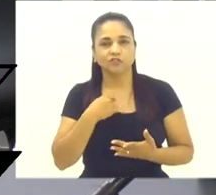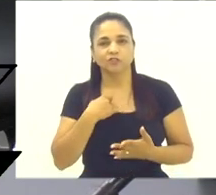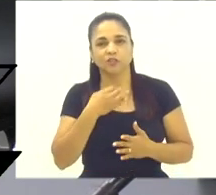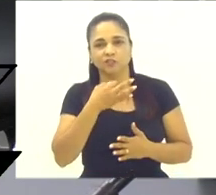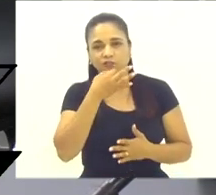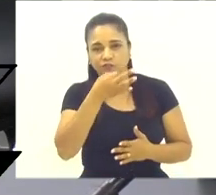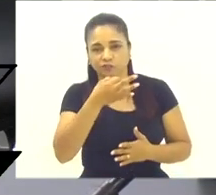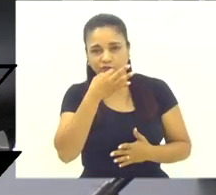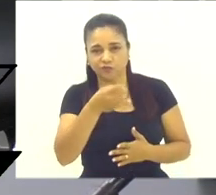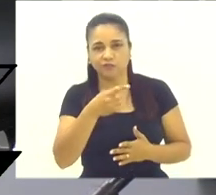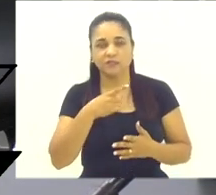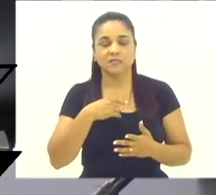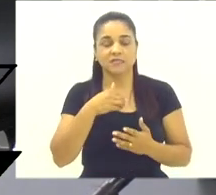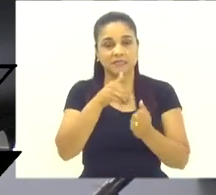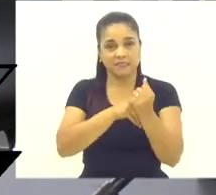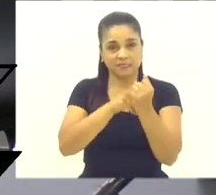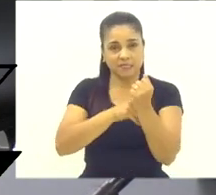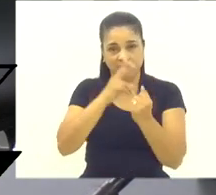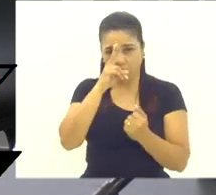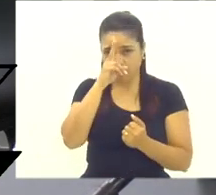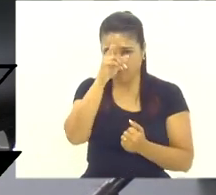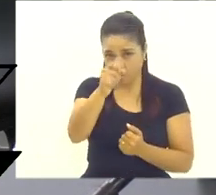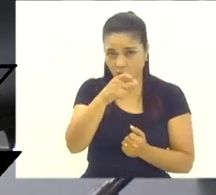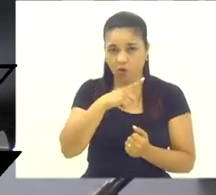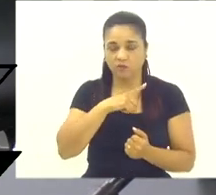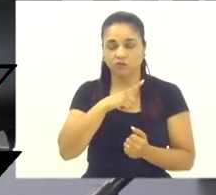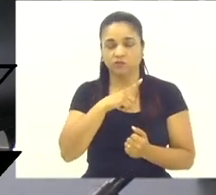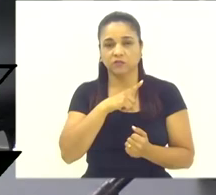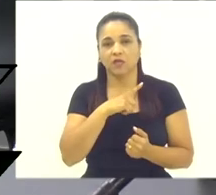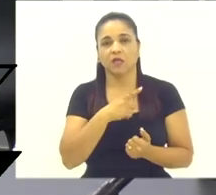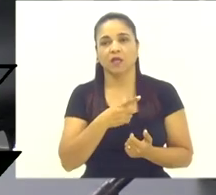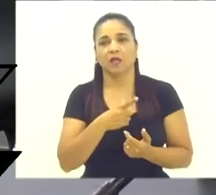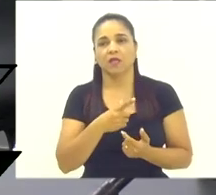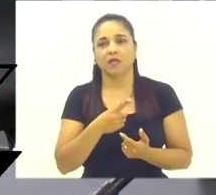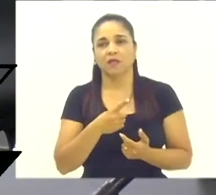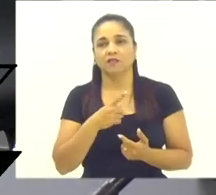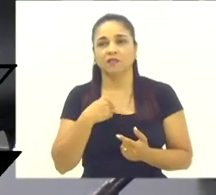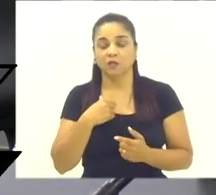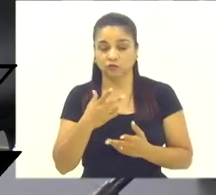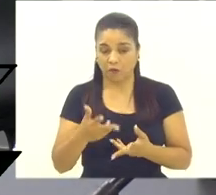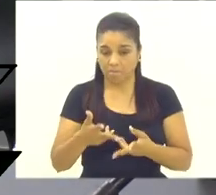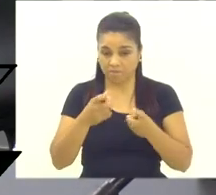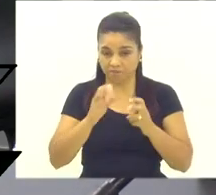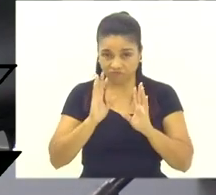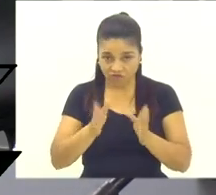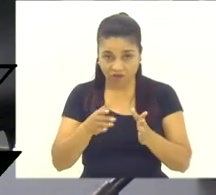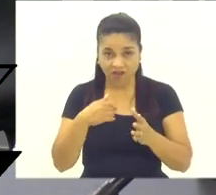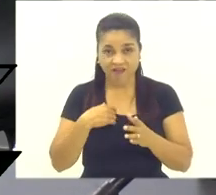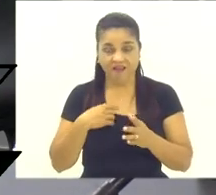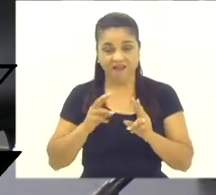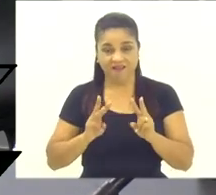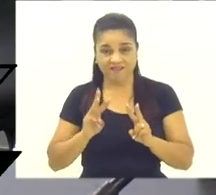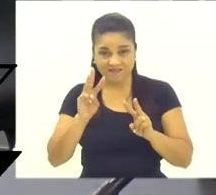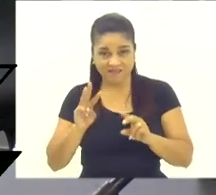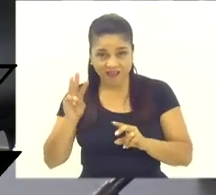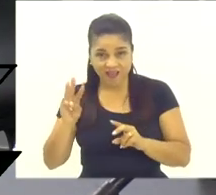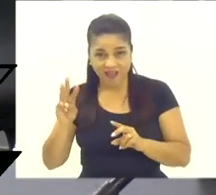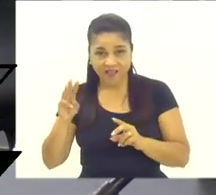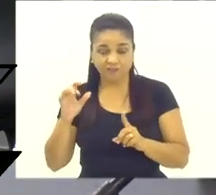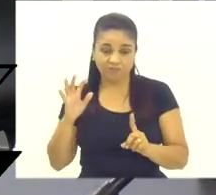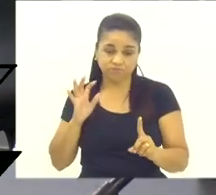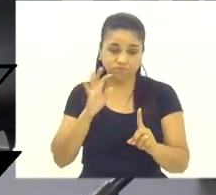senhas fortes você usar gerenciadores de 100 eu já vi gente ataques a sites de